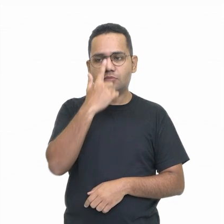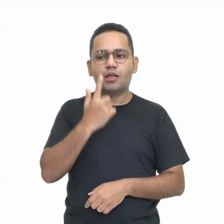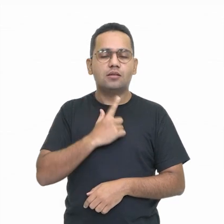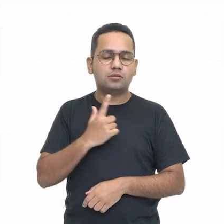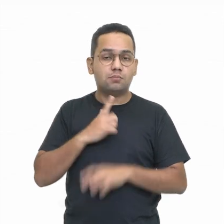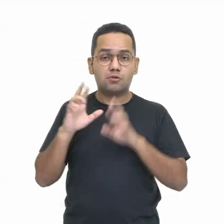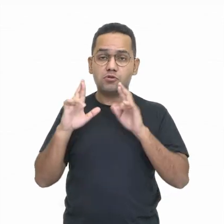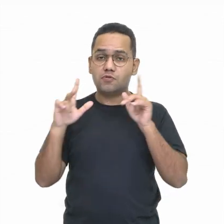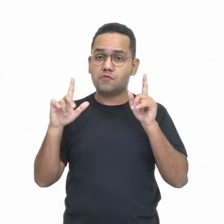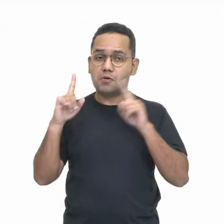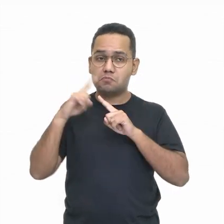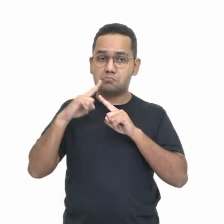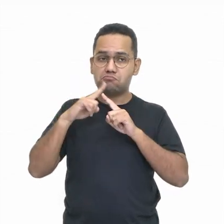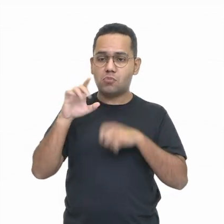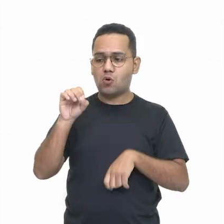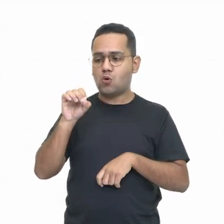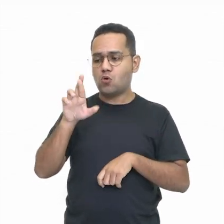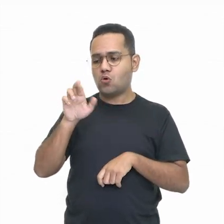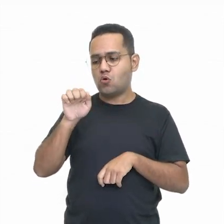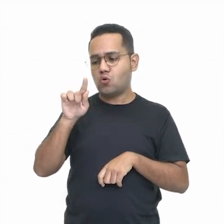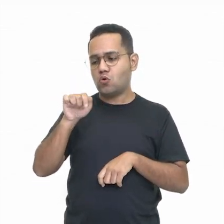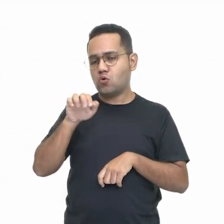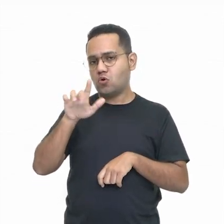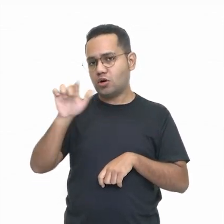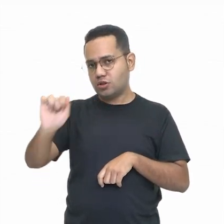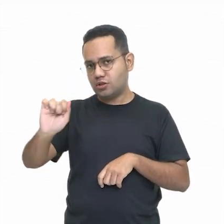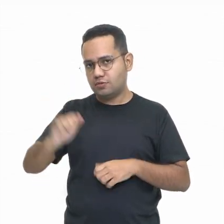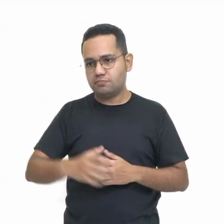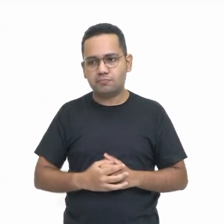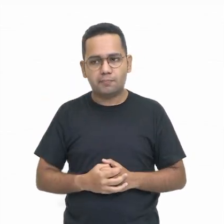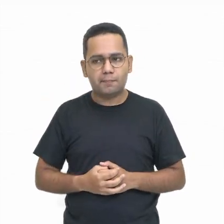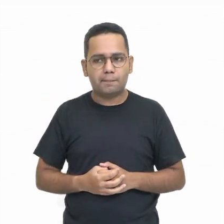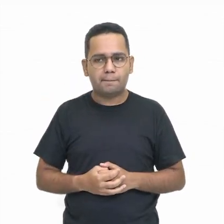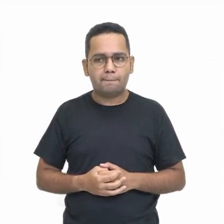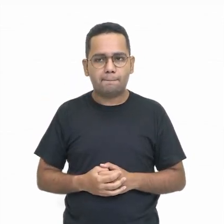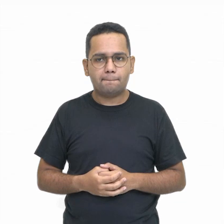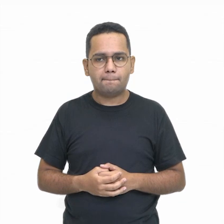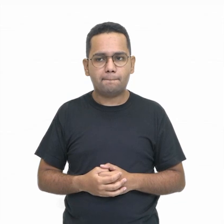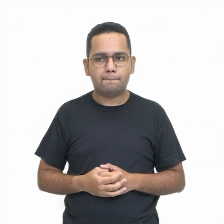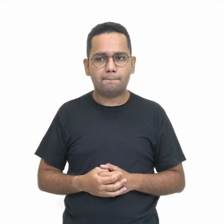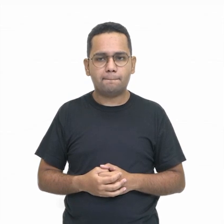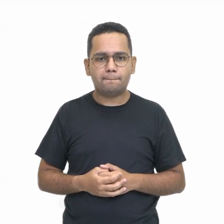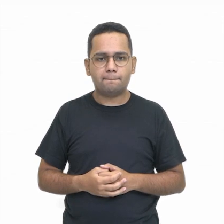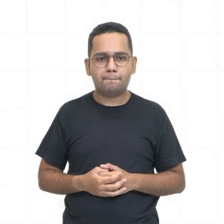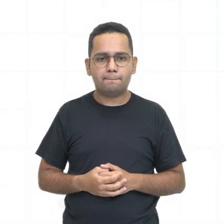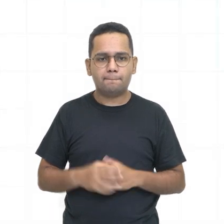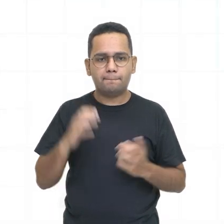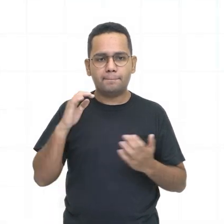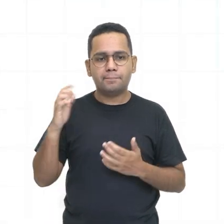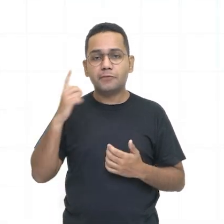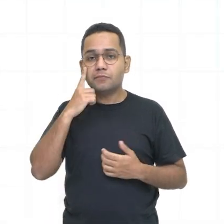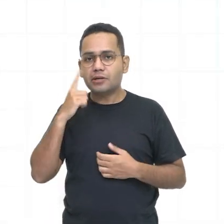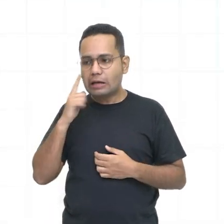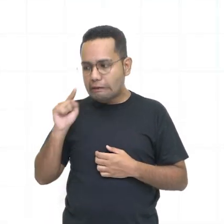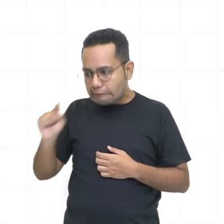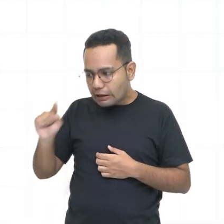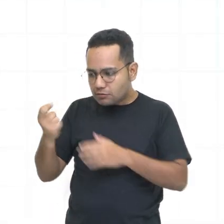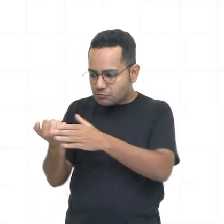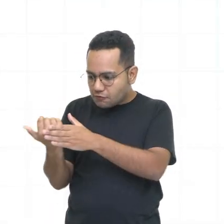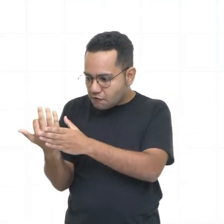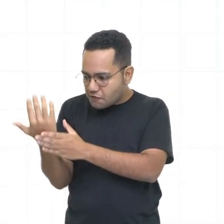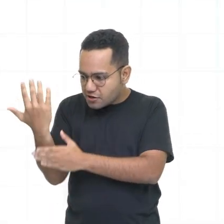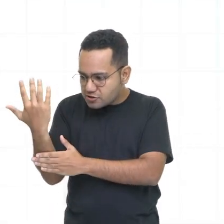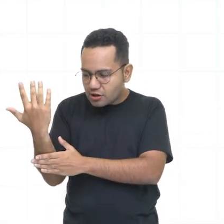de organela, né? Nós temos diferença quanto ao tipo de organelas, por quê? Porque a célula vegetal é